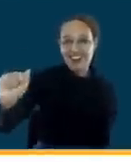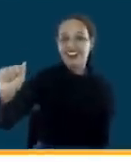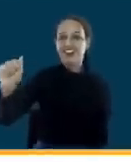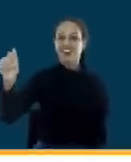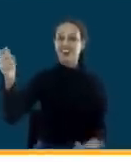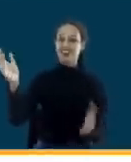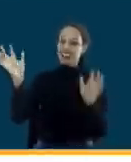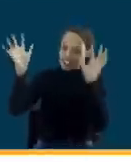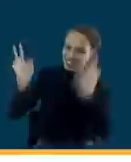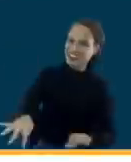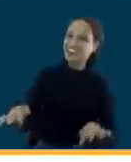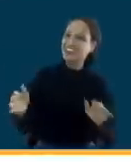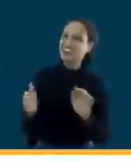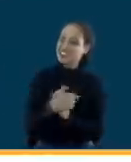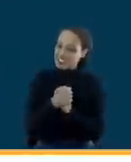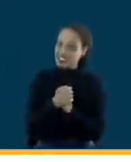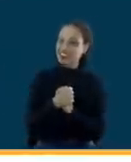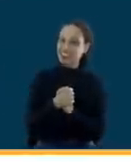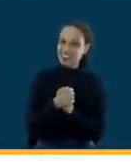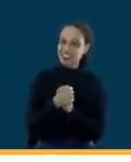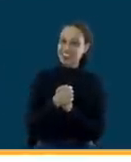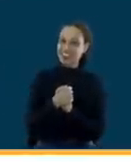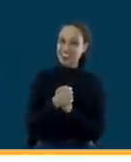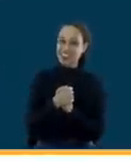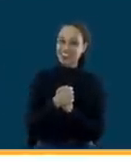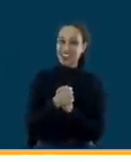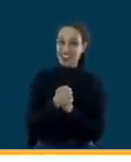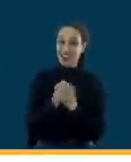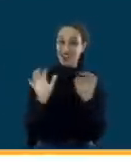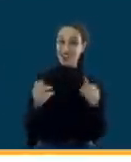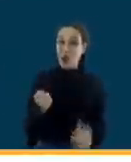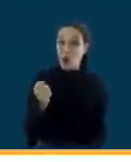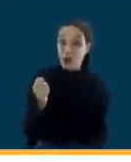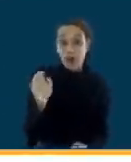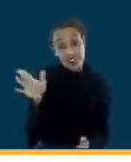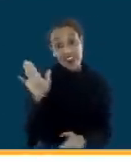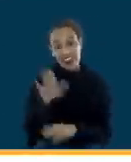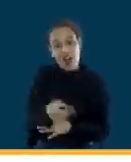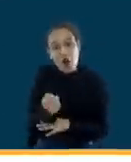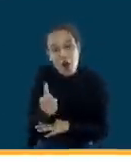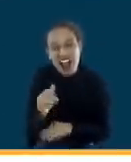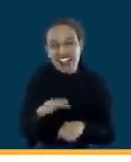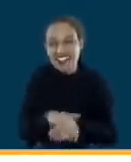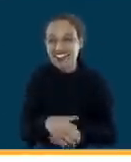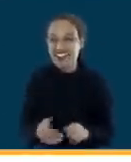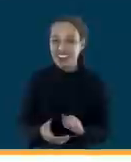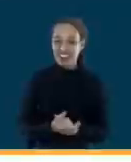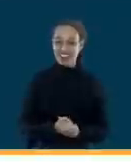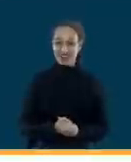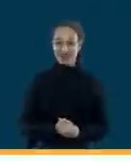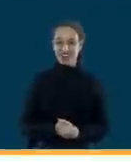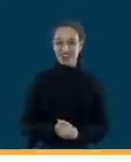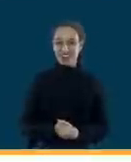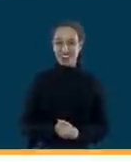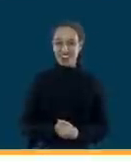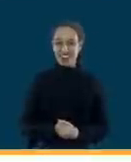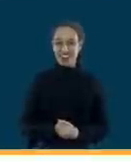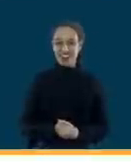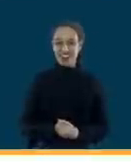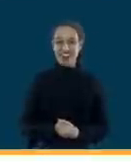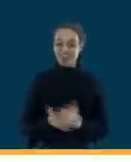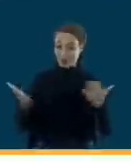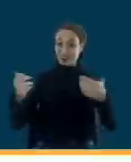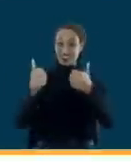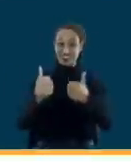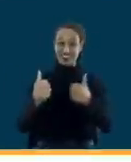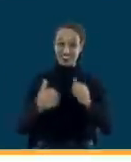esse belo encontro, essa bela tarde, já quase noite de hoje. Mestra Fatinha, com você. Eu